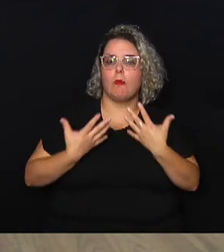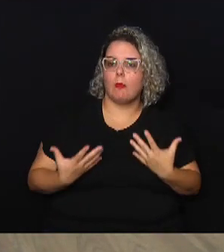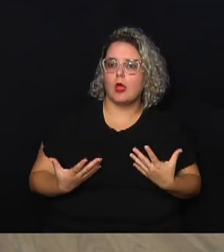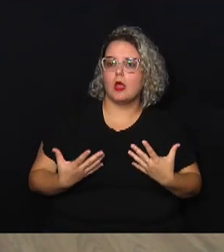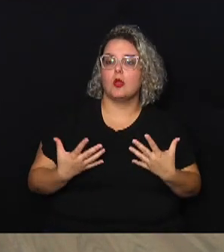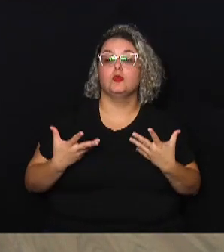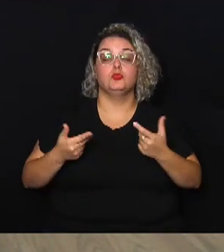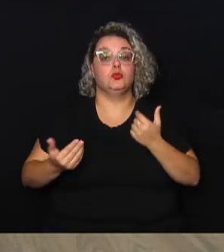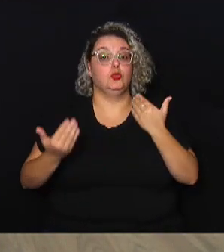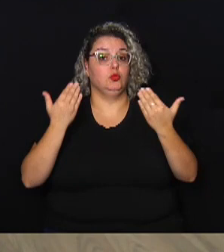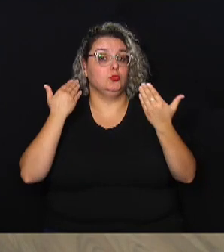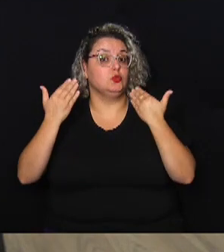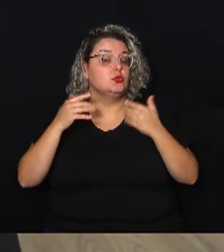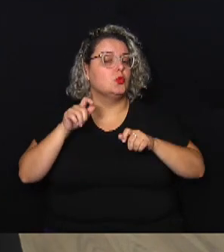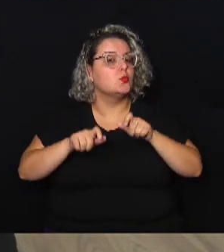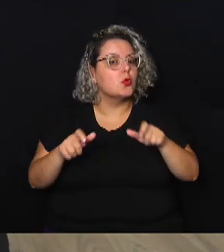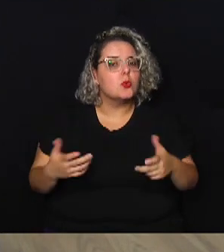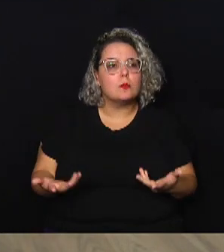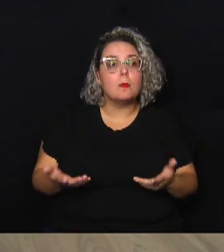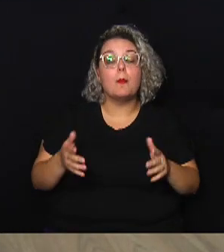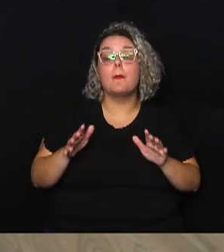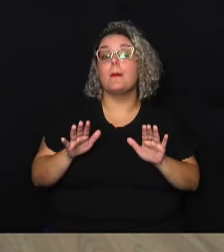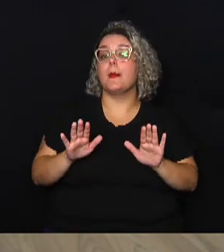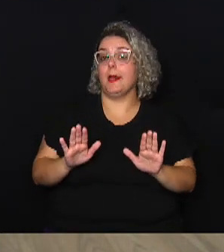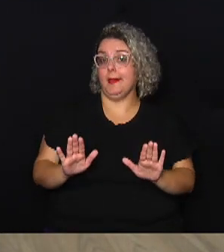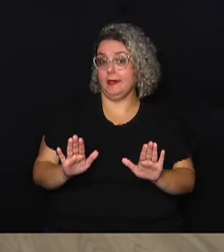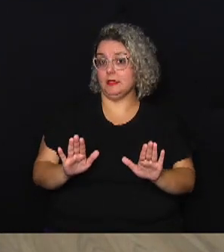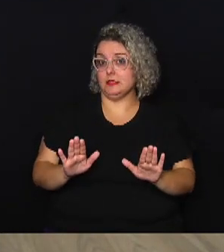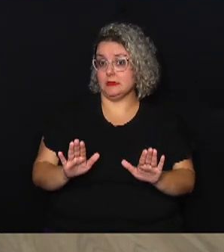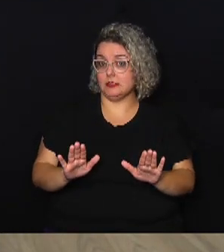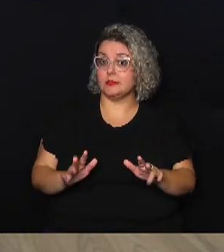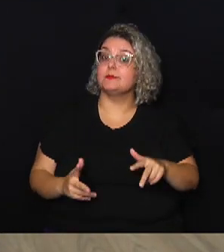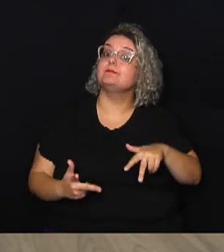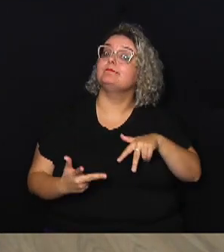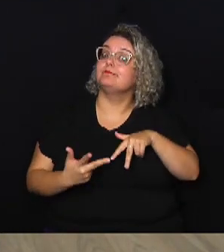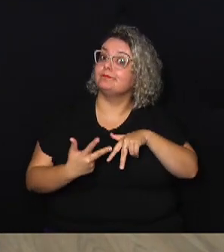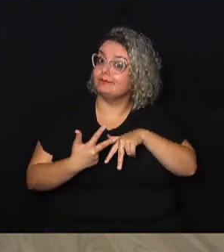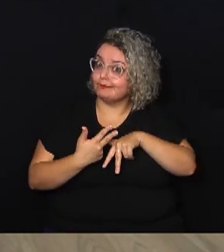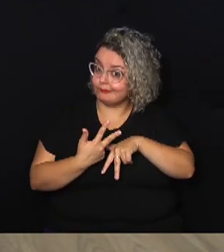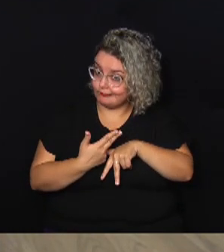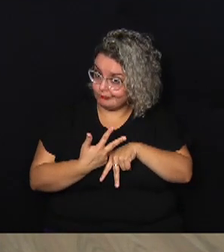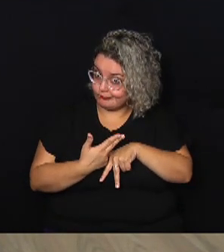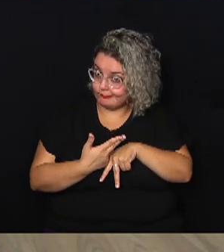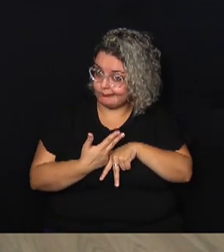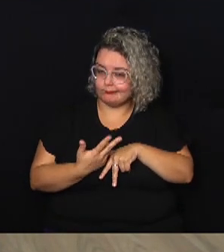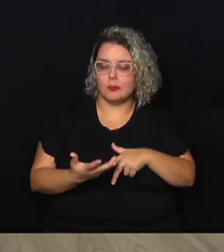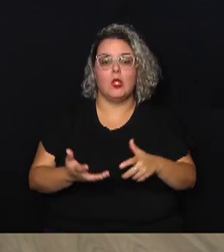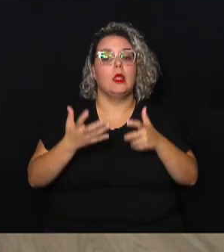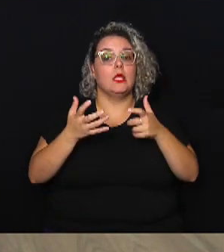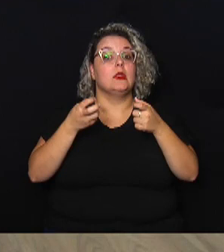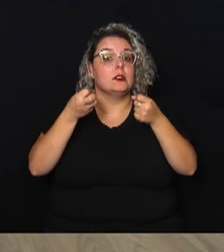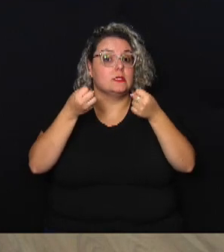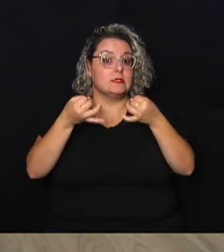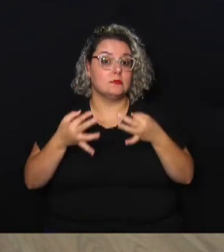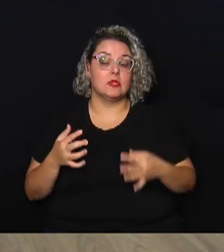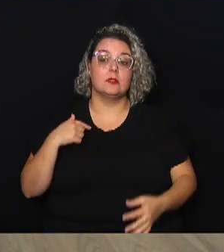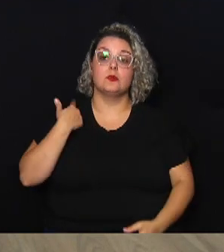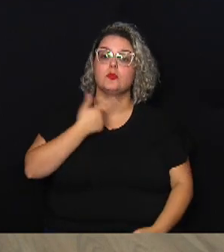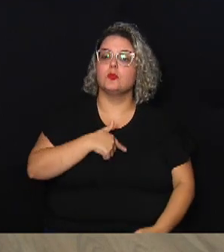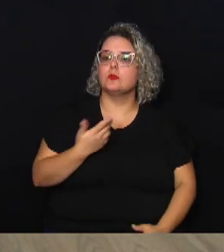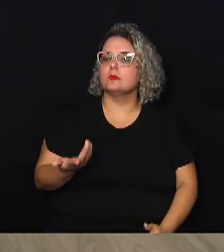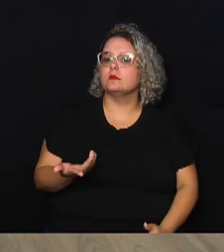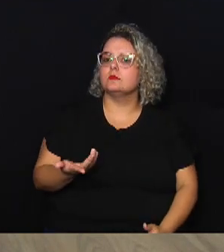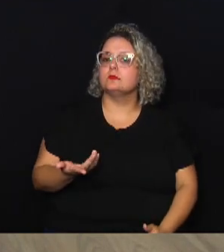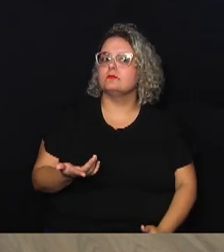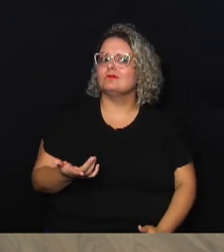o psicológico da pessoa, mas são cirurgias, né? Eu queria que o senhor explicasse para a gente aí o